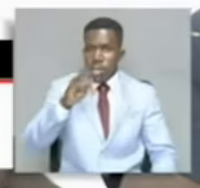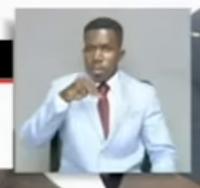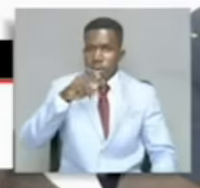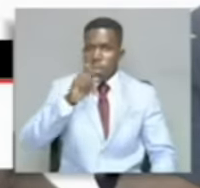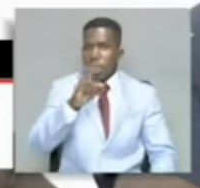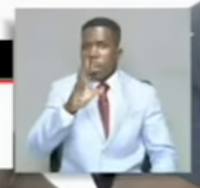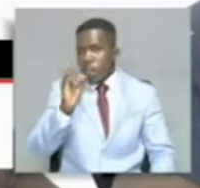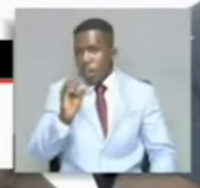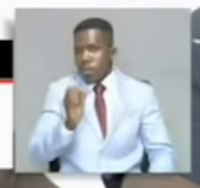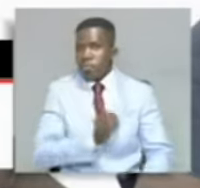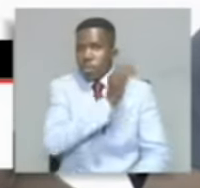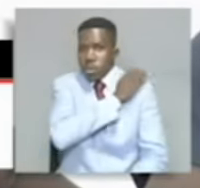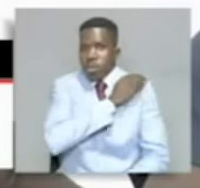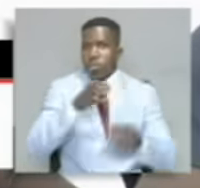o